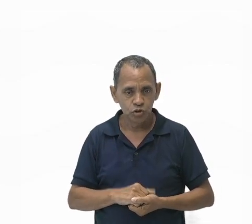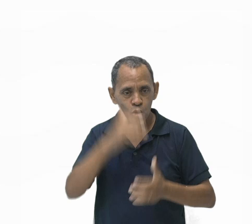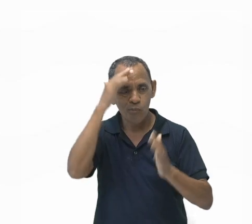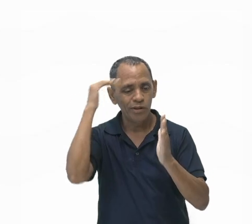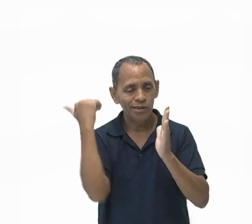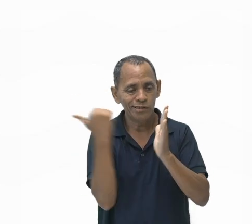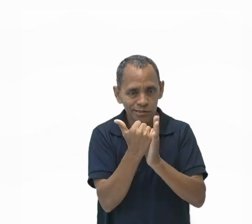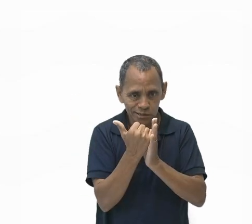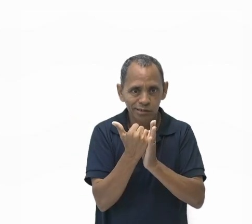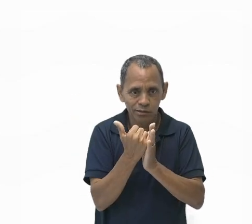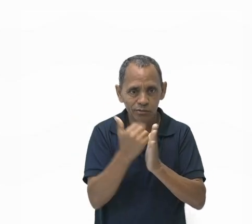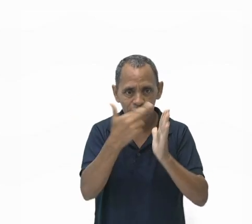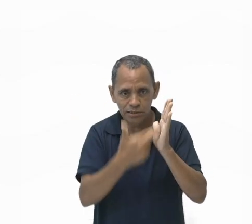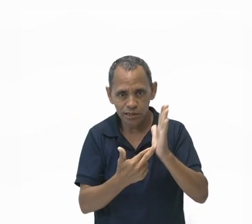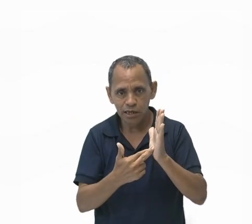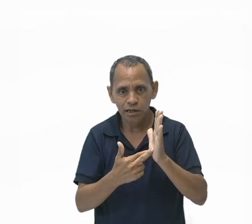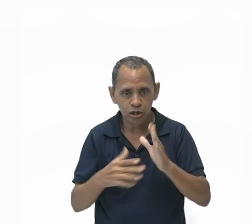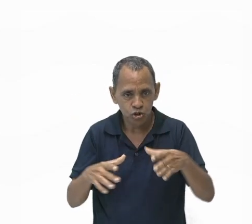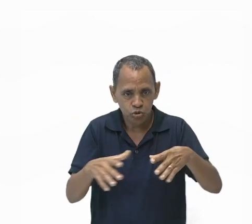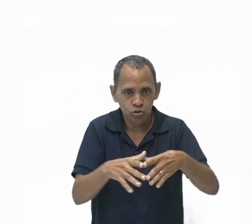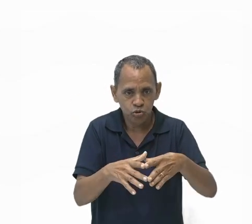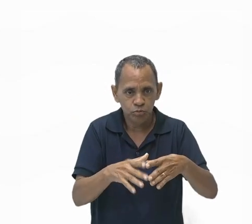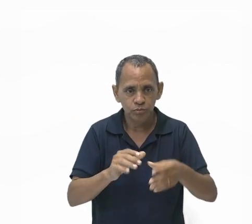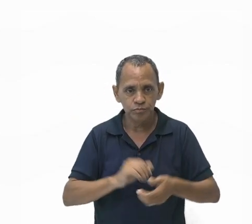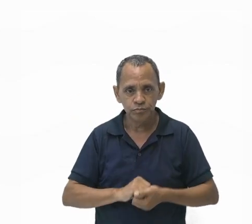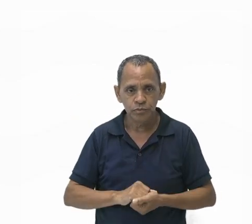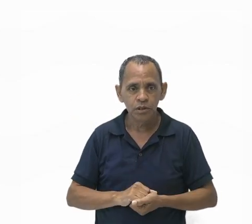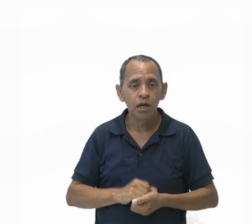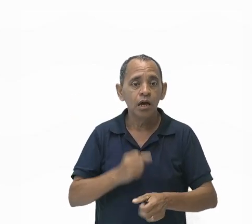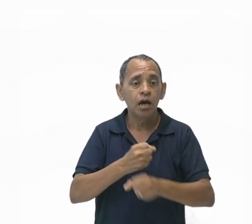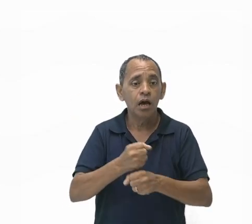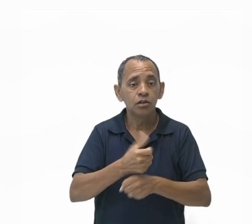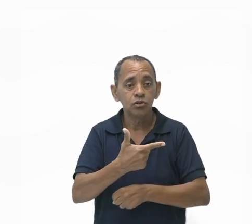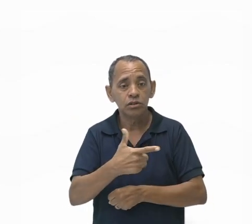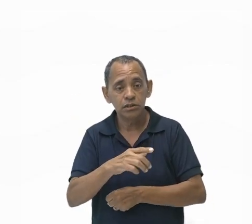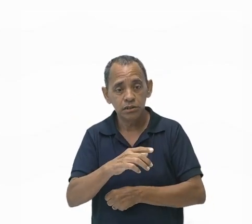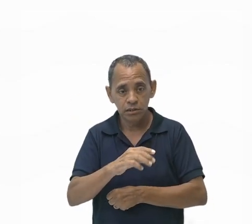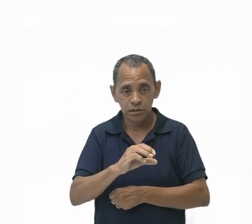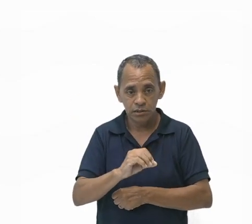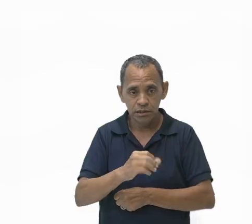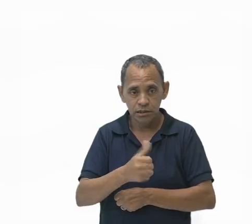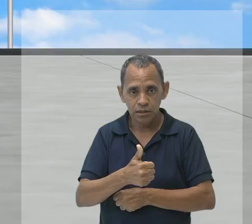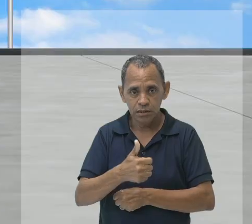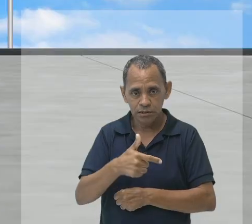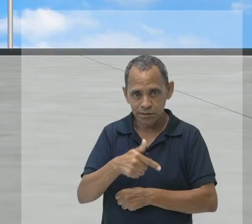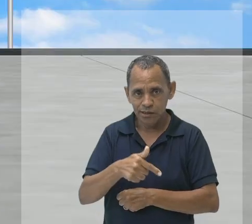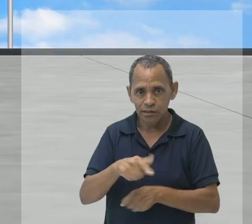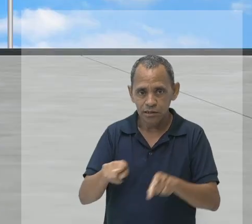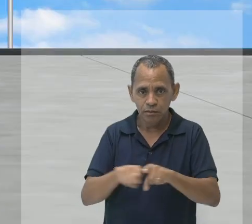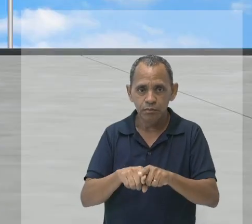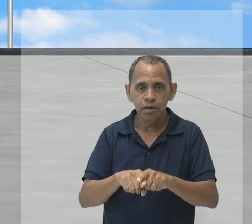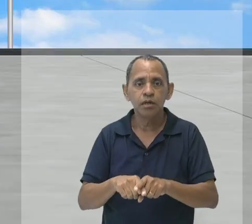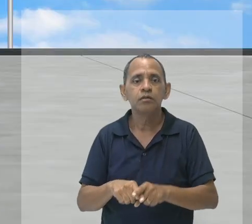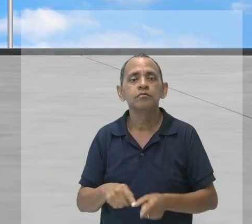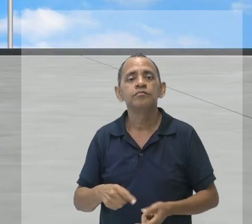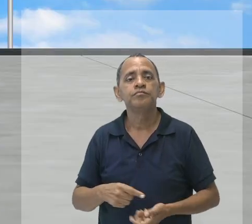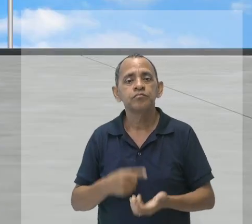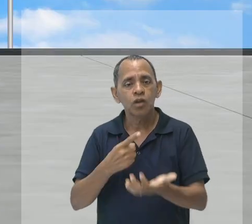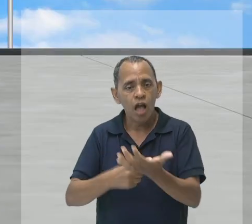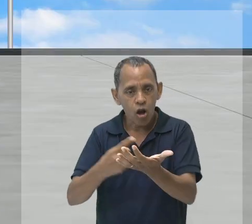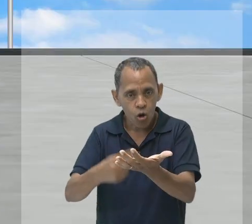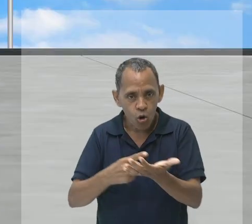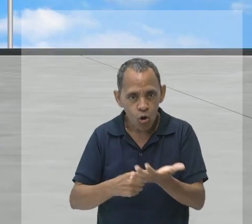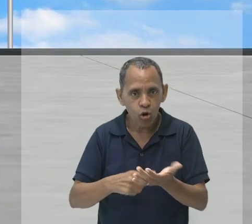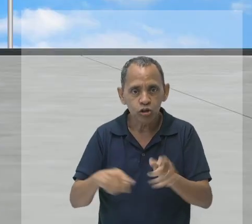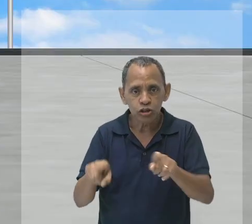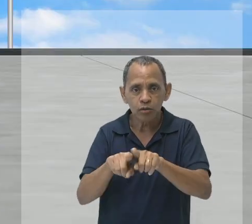de adesão ao bloco econômico, certo? Ao Mercosul. Bem, último ponto da nossa aula é o acordo